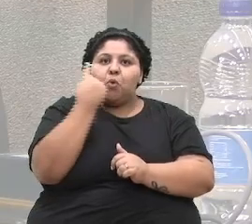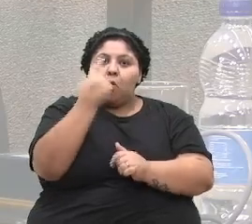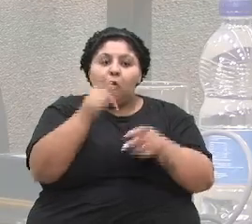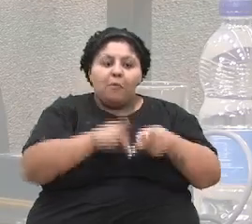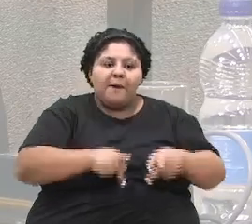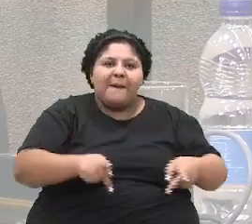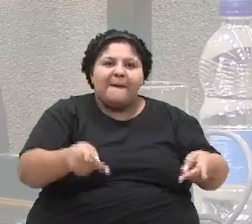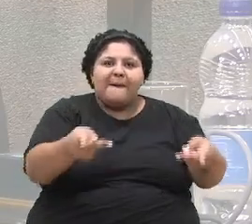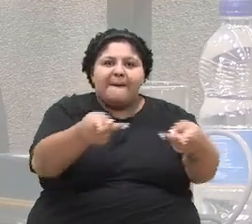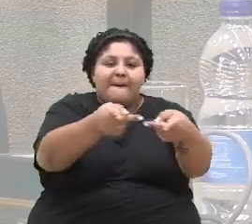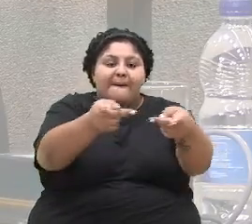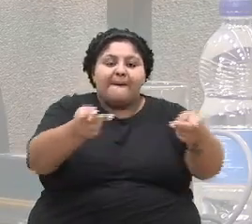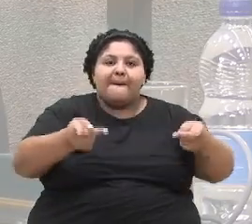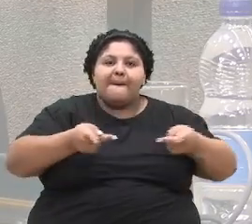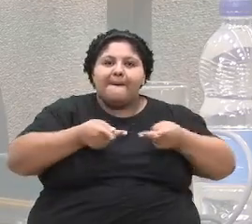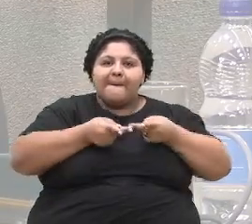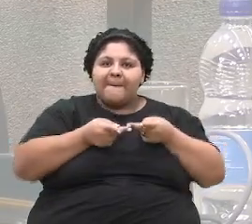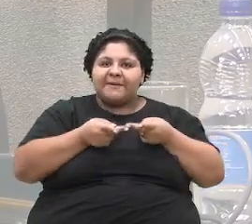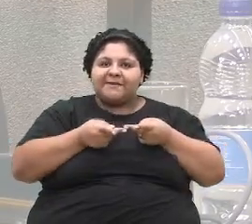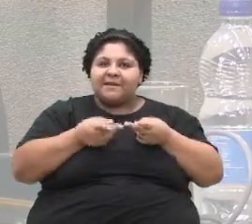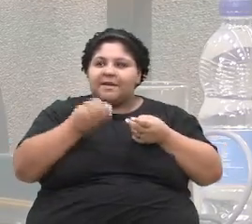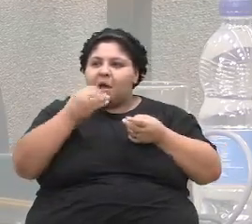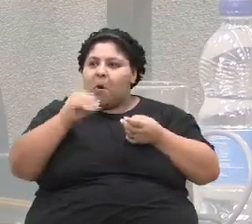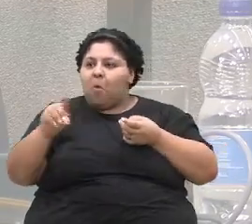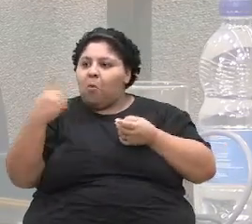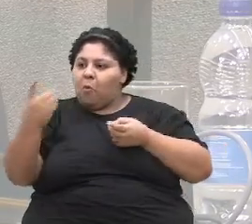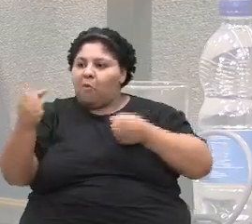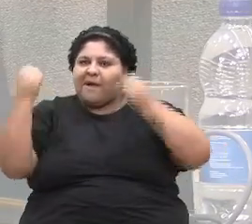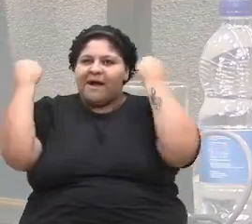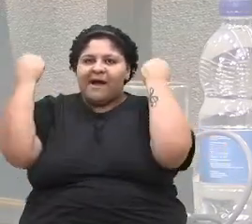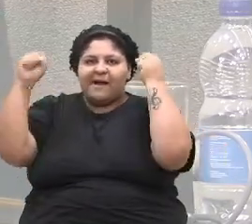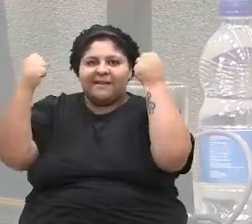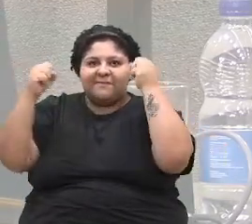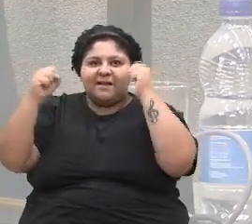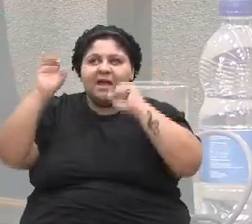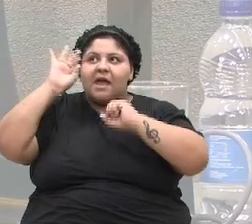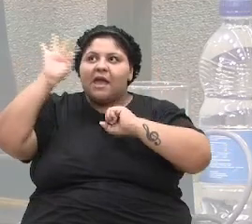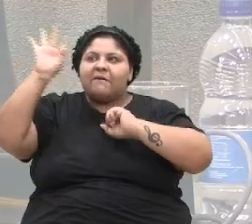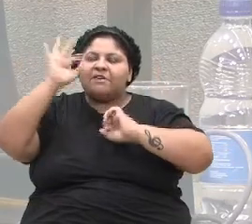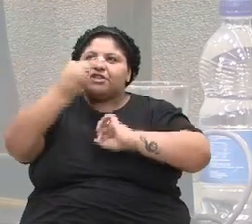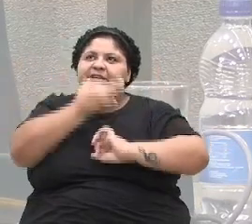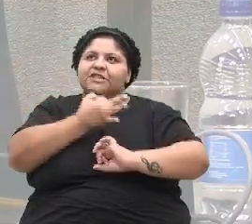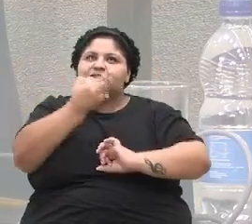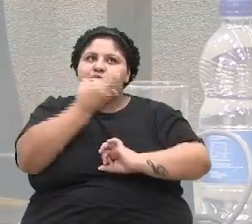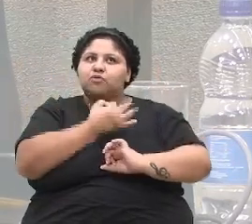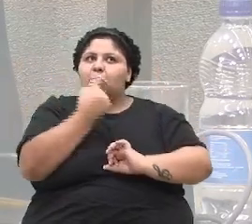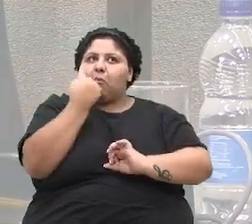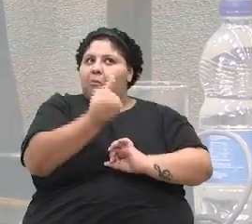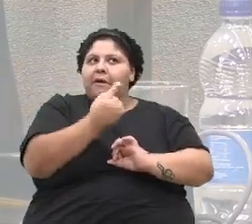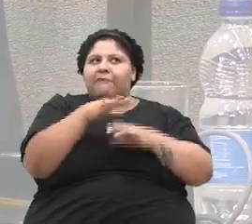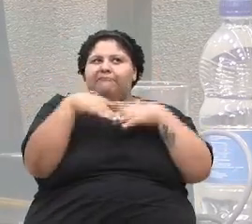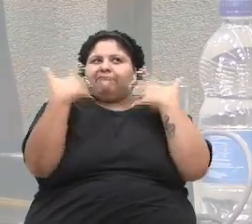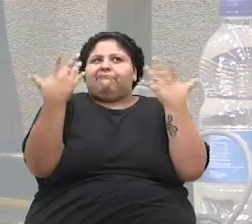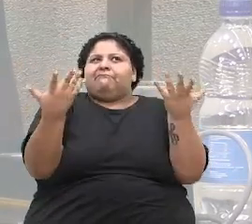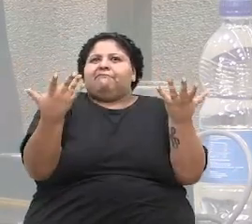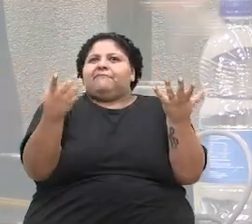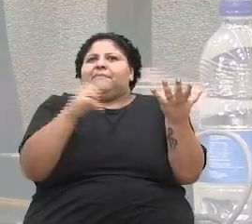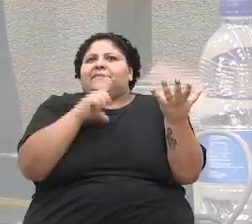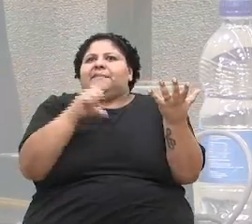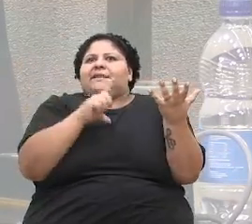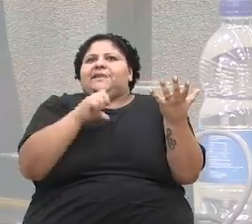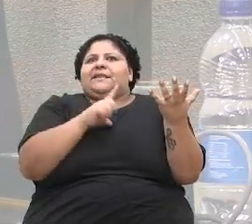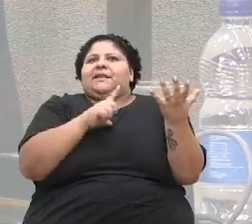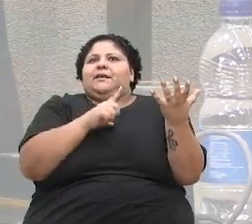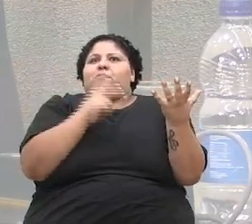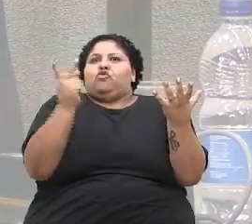Imagina Caxias do Sul só com uma academia. Imagine Caxias do Sul só com... Enfim, nós temos até 2 clubes, Caxias